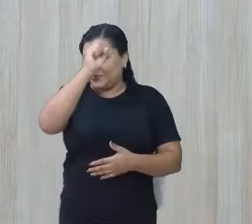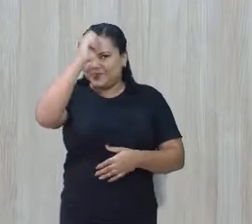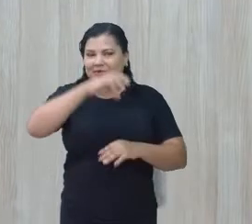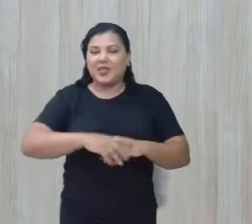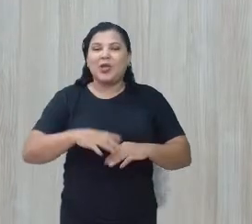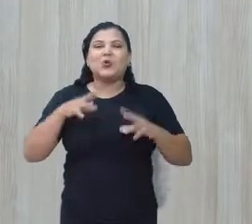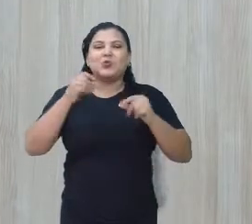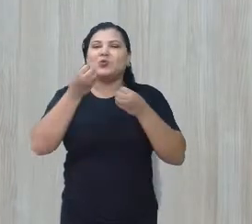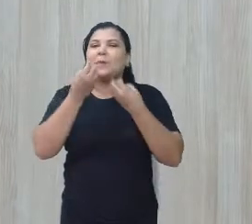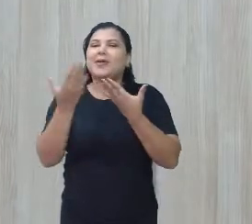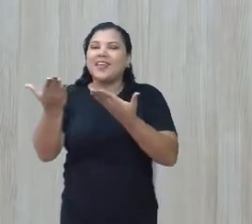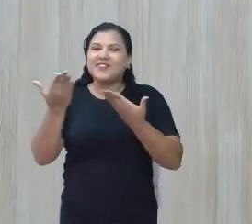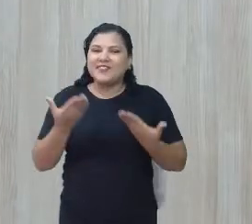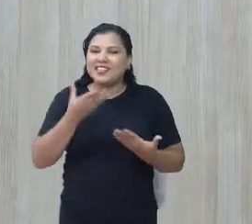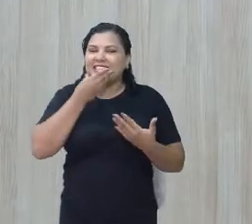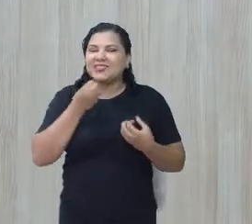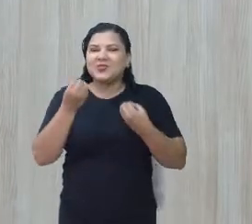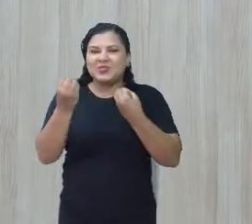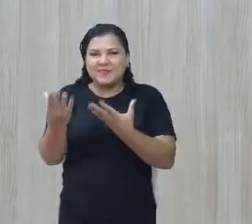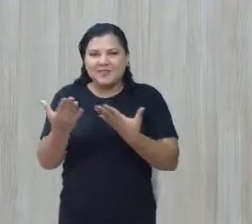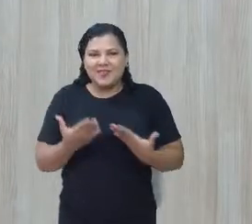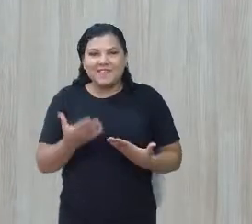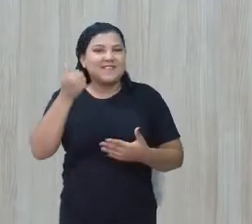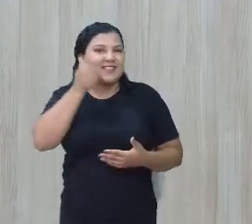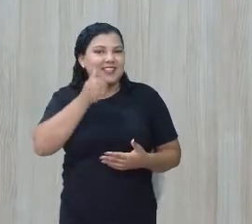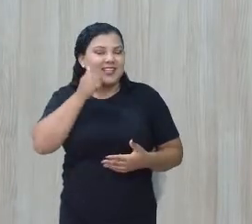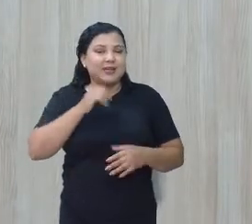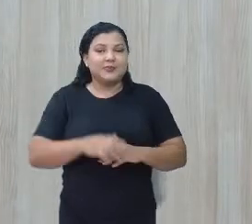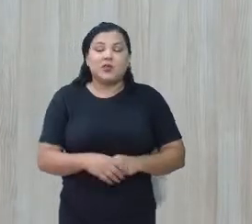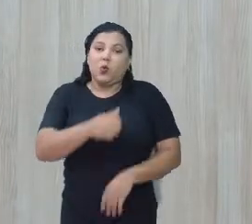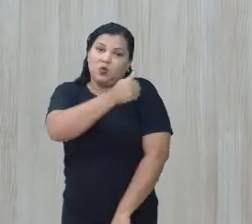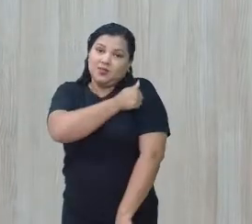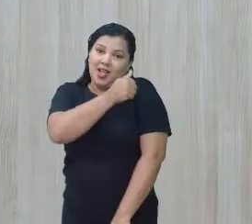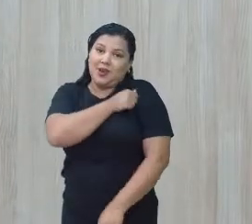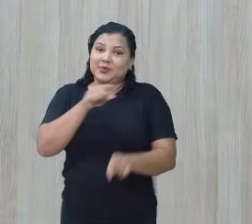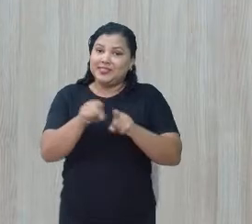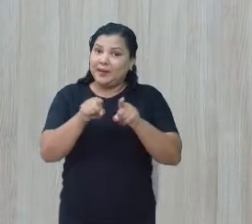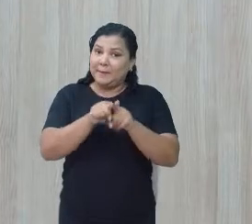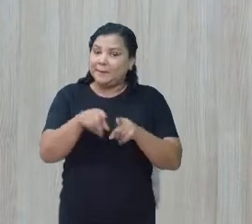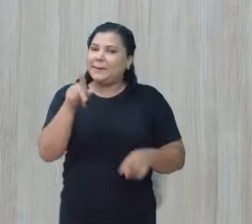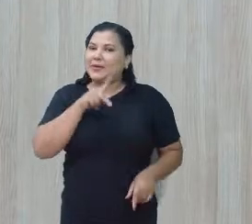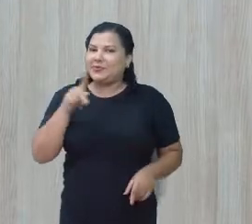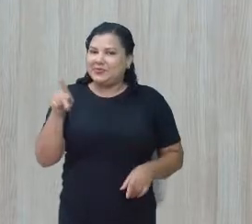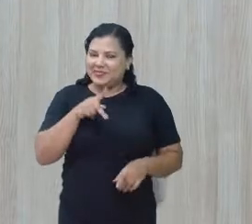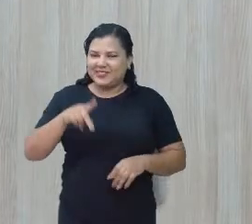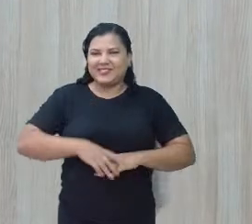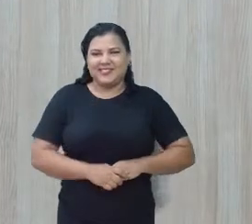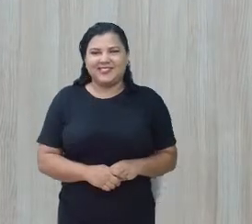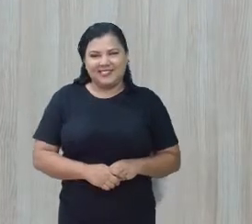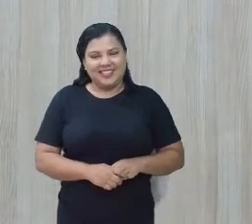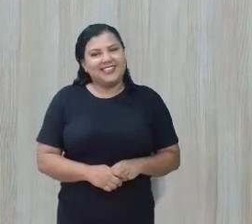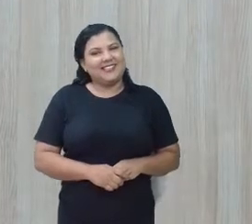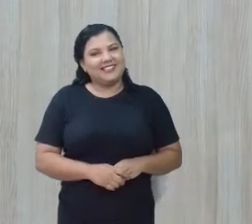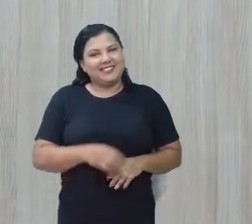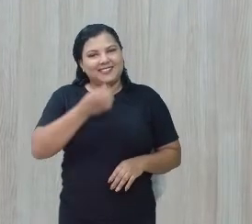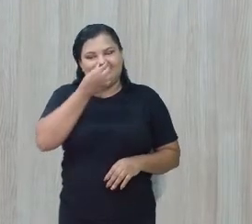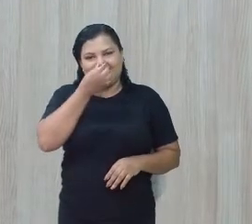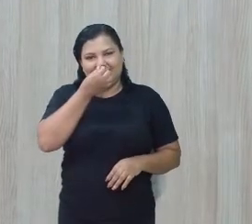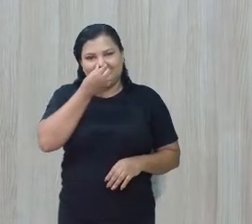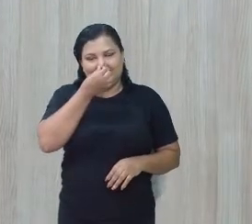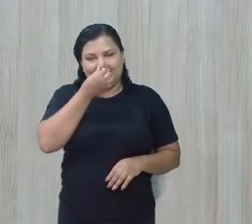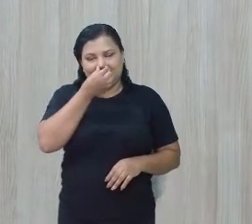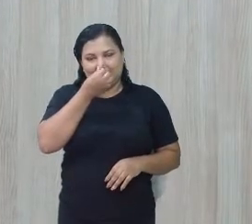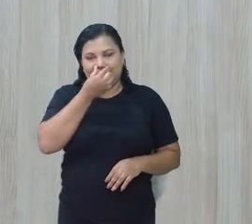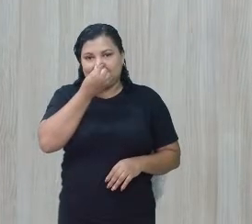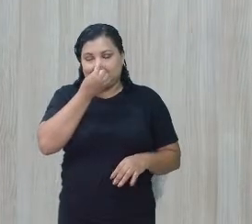Sejam muito bem-vindos e muito bem-vindas às nossas aulas, tanto os alunos e alunas quanto os colegas, professores e professoras, né?